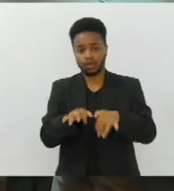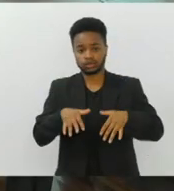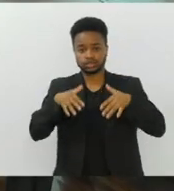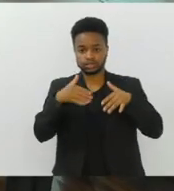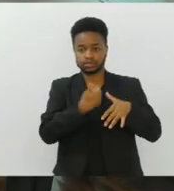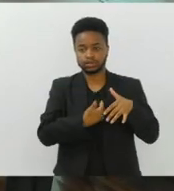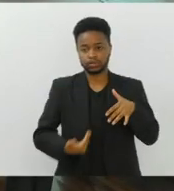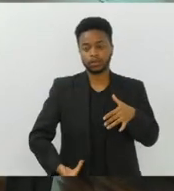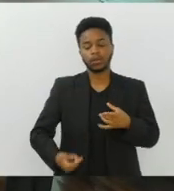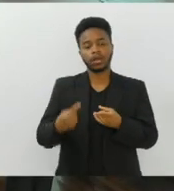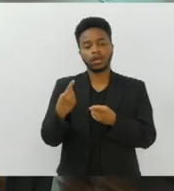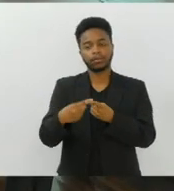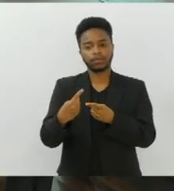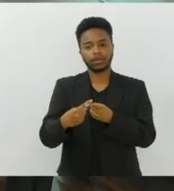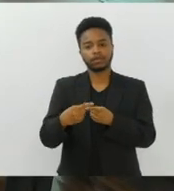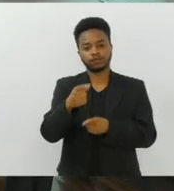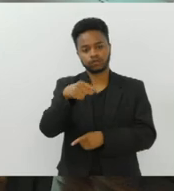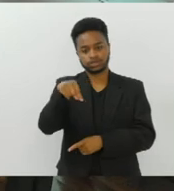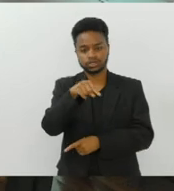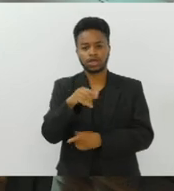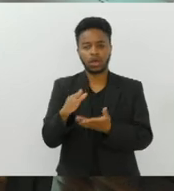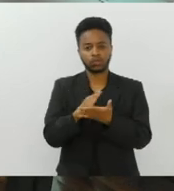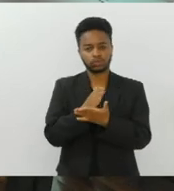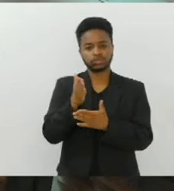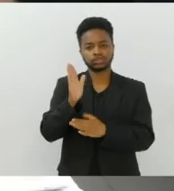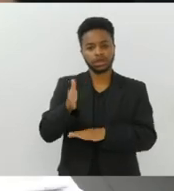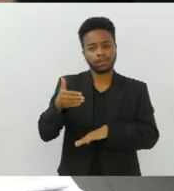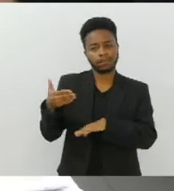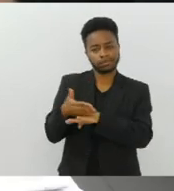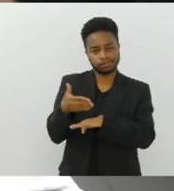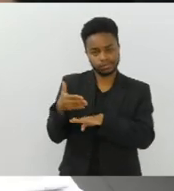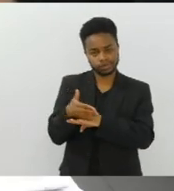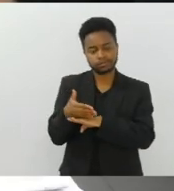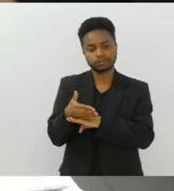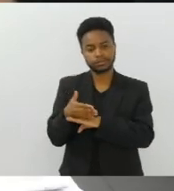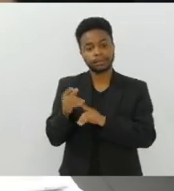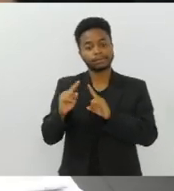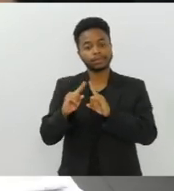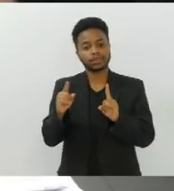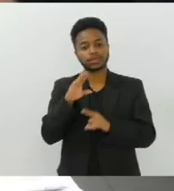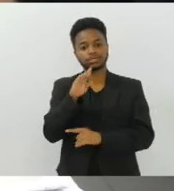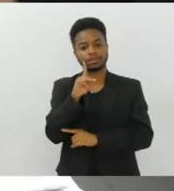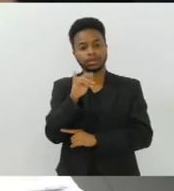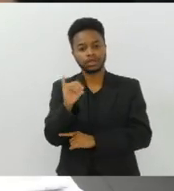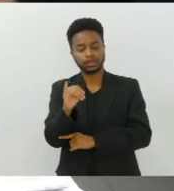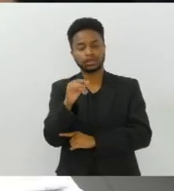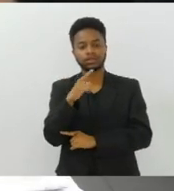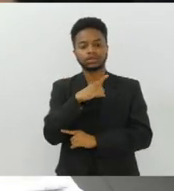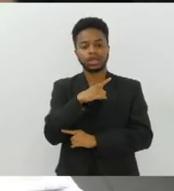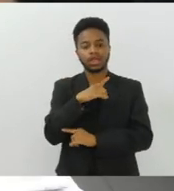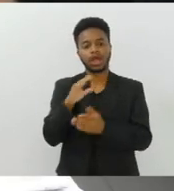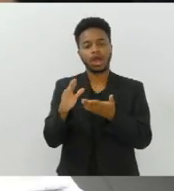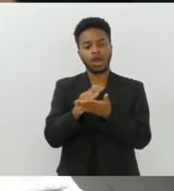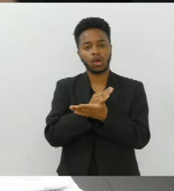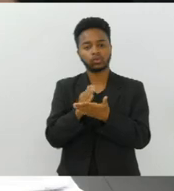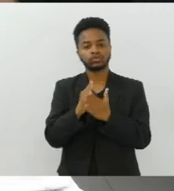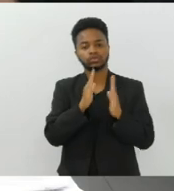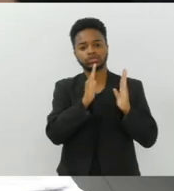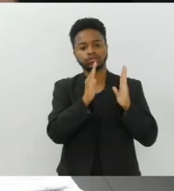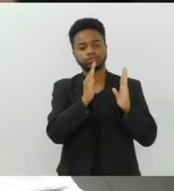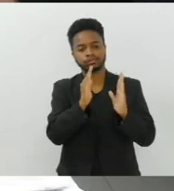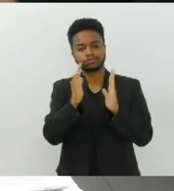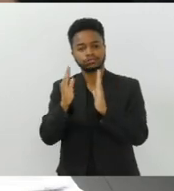que muitos dos senhores e senhoras já participaram conosco. Então, exige de nós alguns ritos que